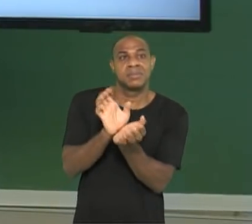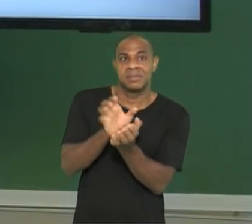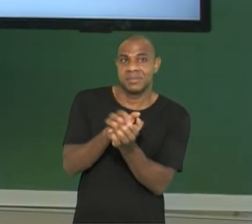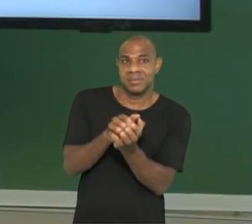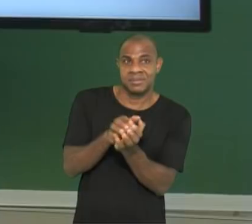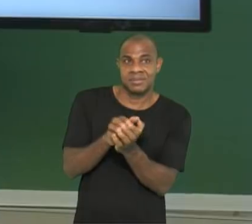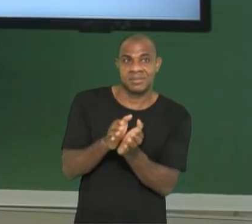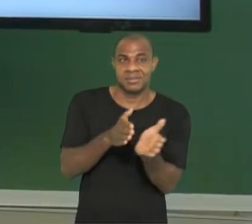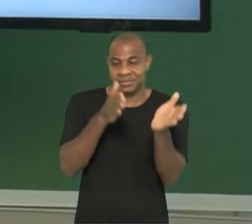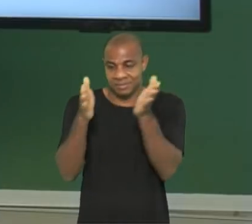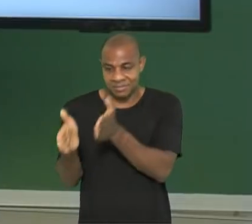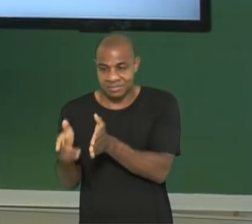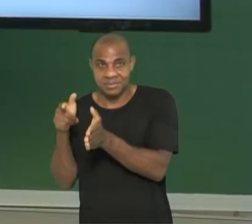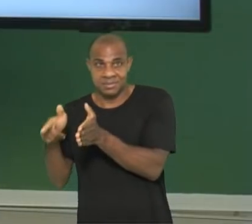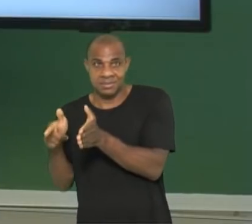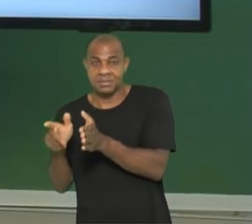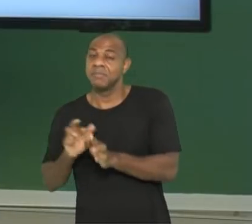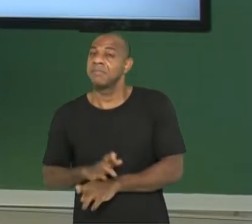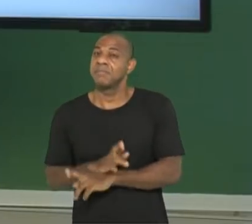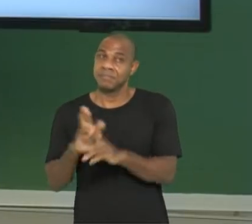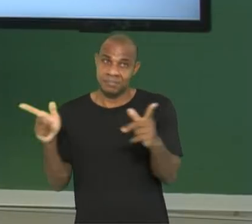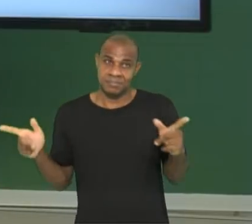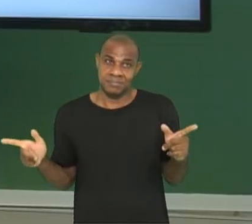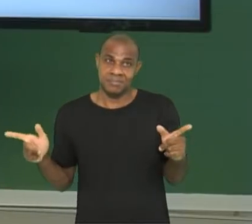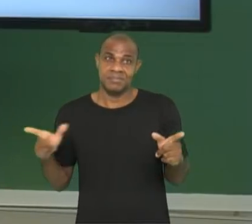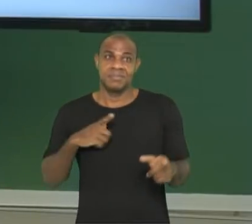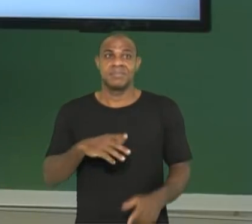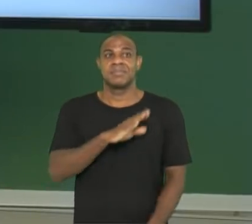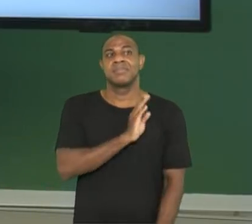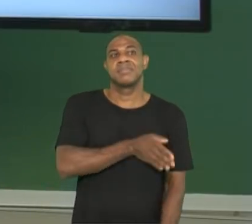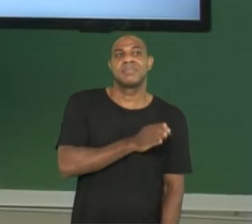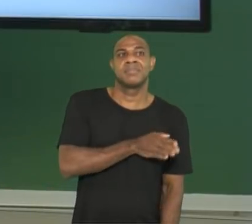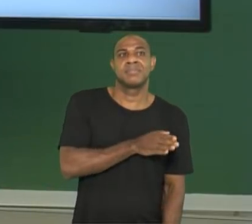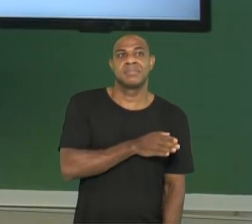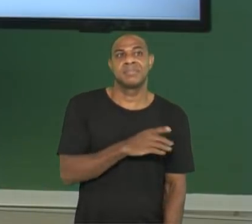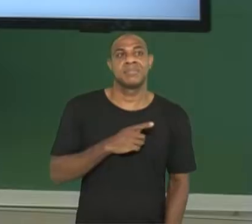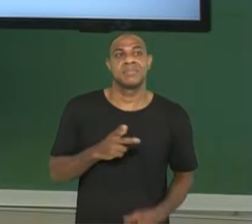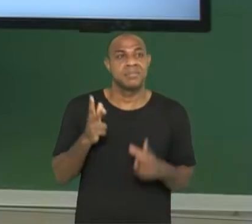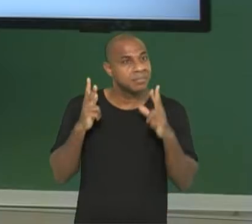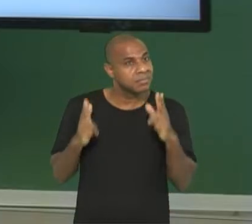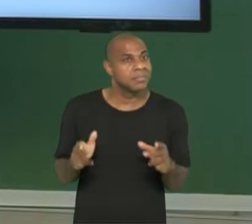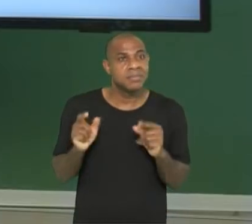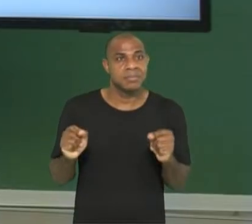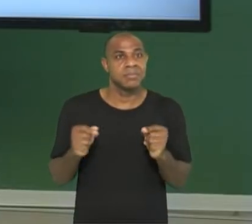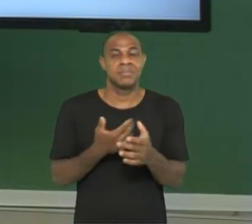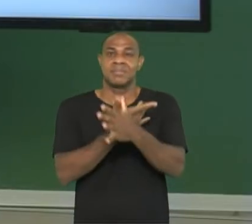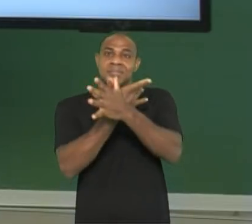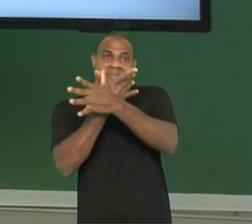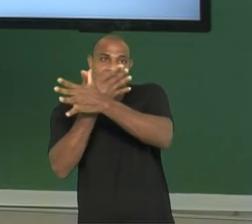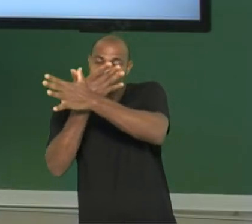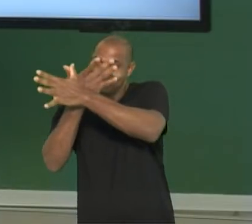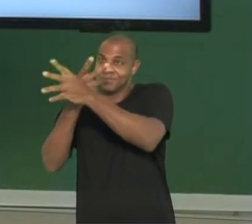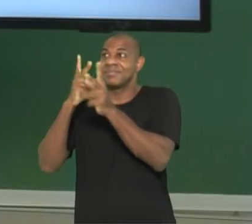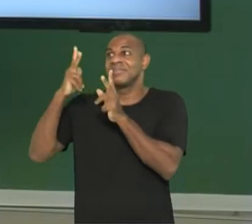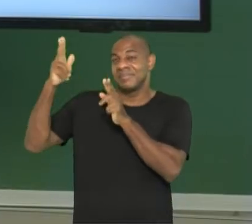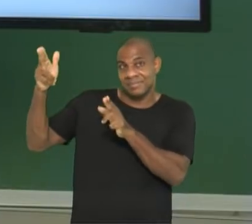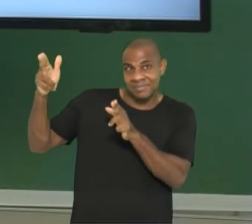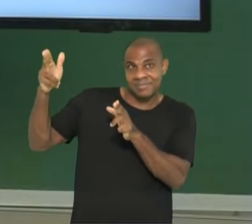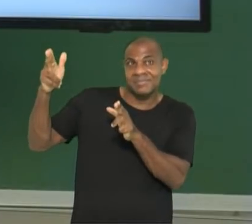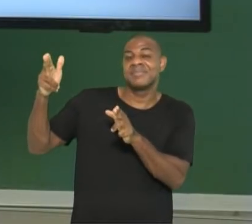ó, o crocodile, que é diferente, que tem um coração semelhante ao coração das aves, que a gente tem esse